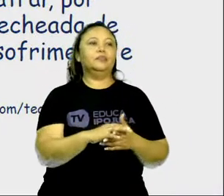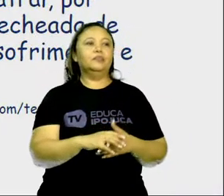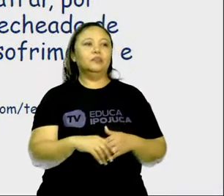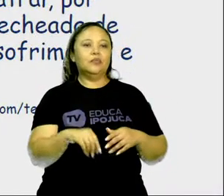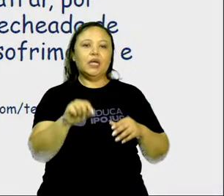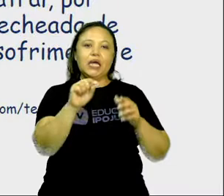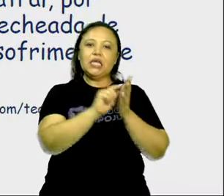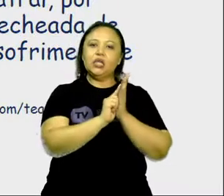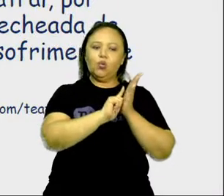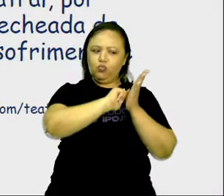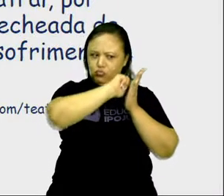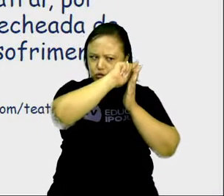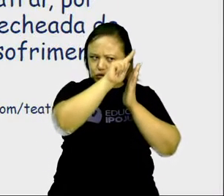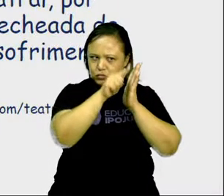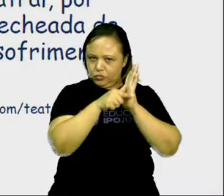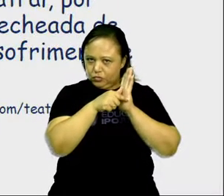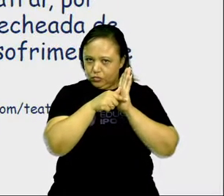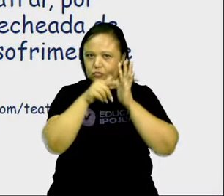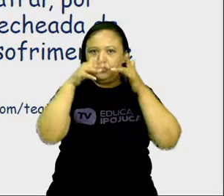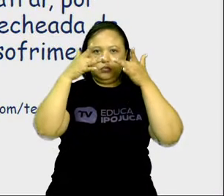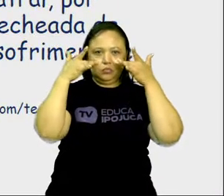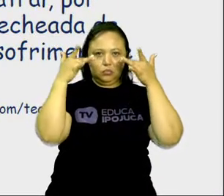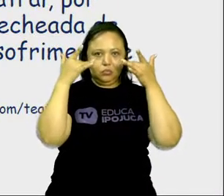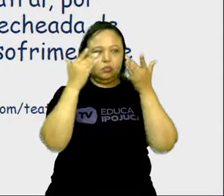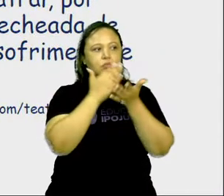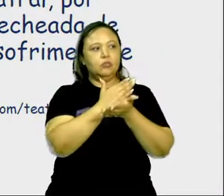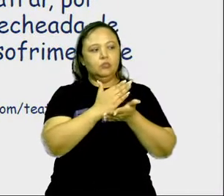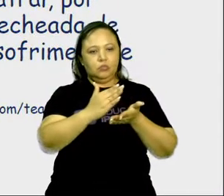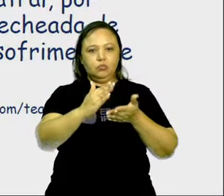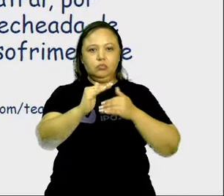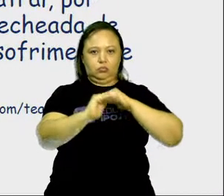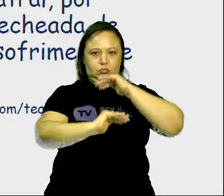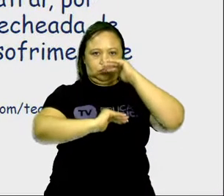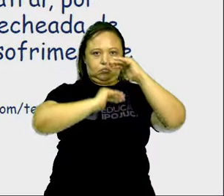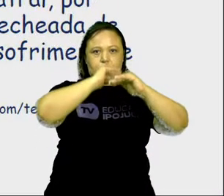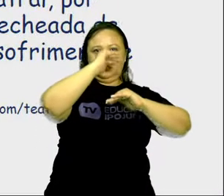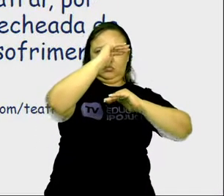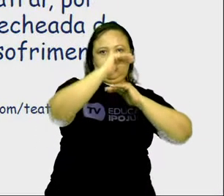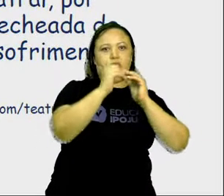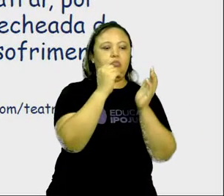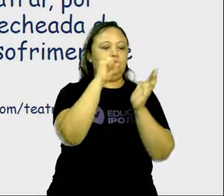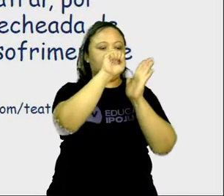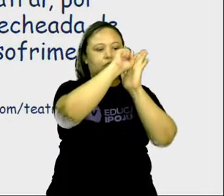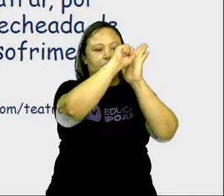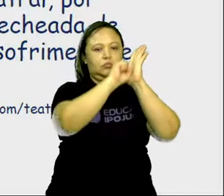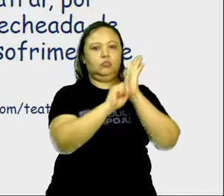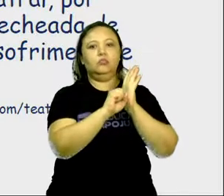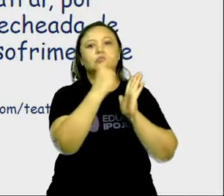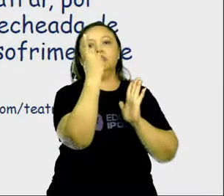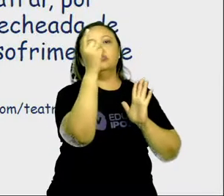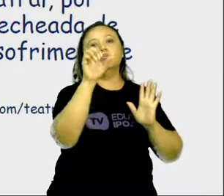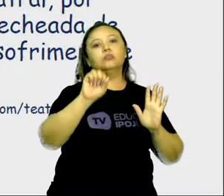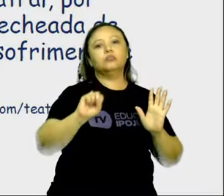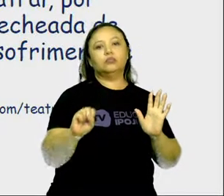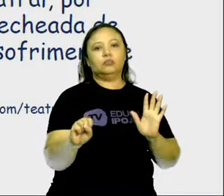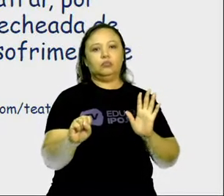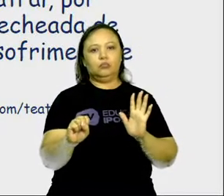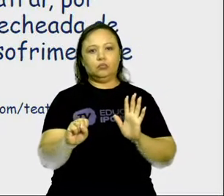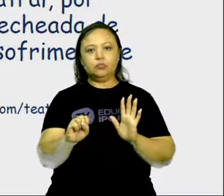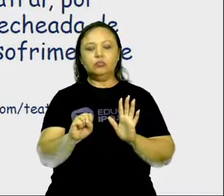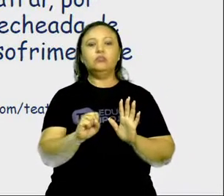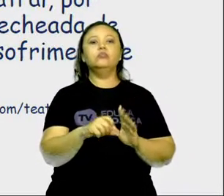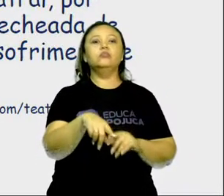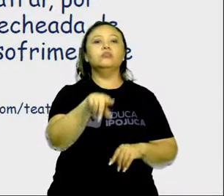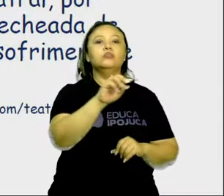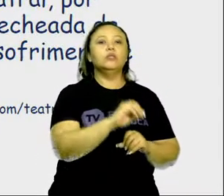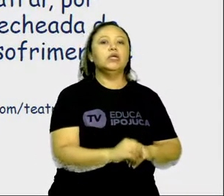um gênero teatral que começou a se desenvolver no século XVIII, influenciando as